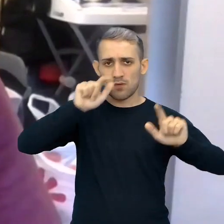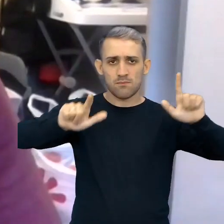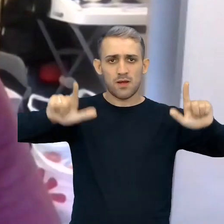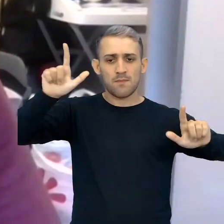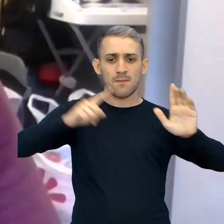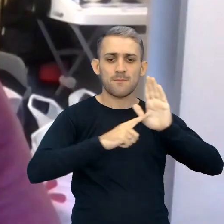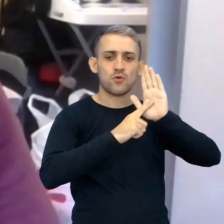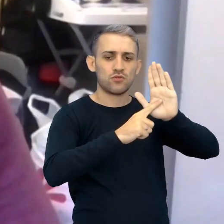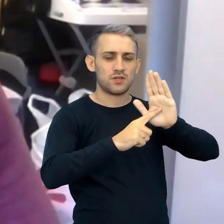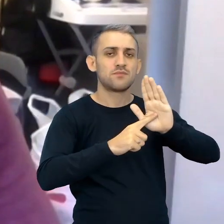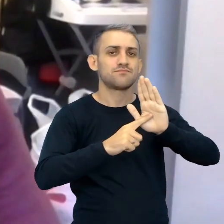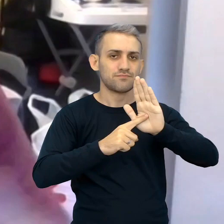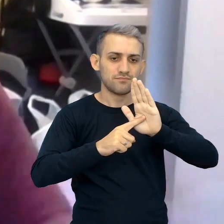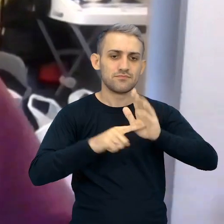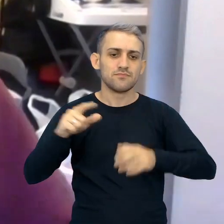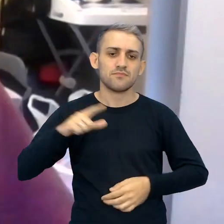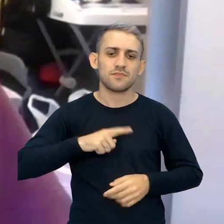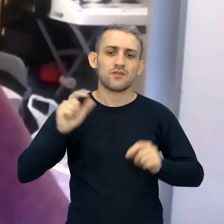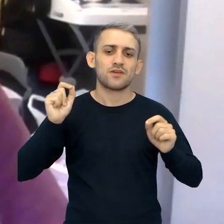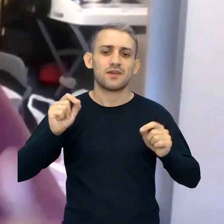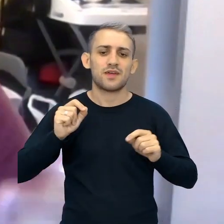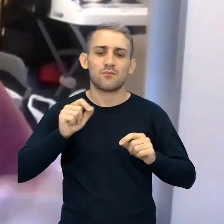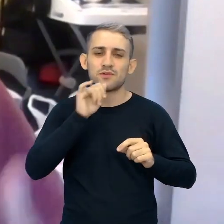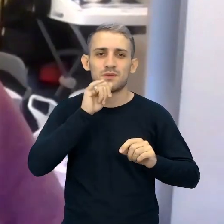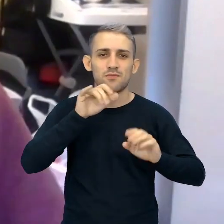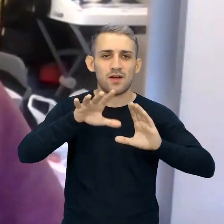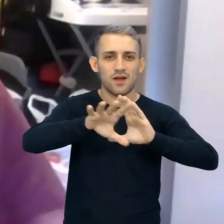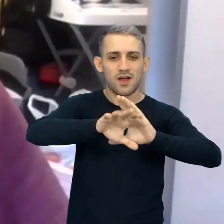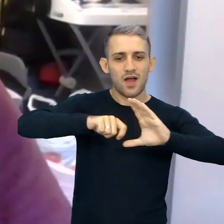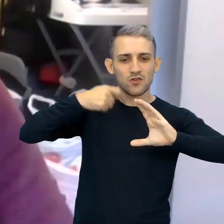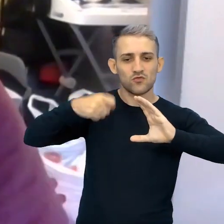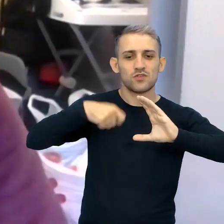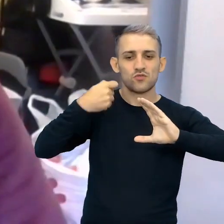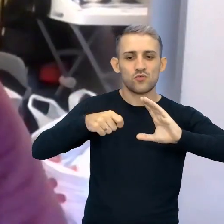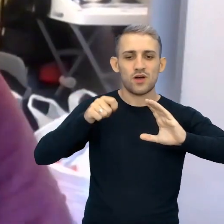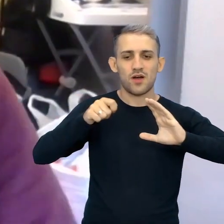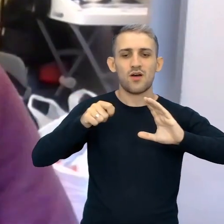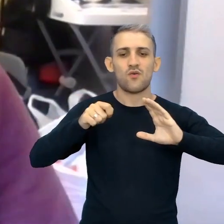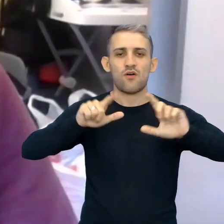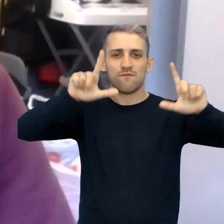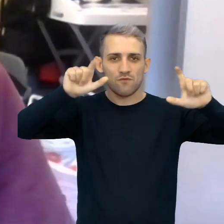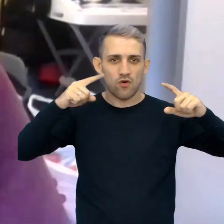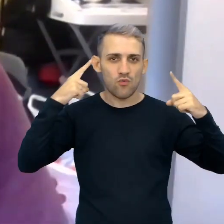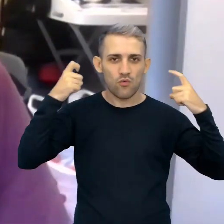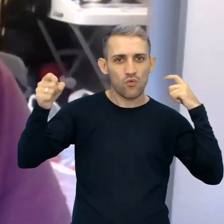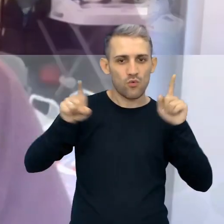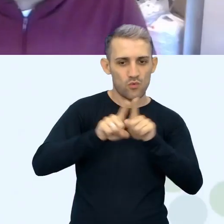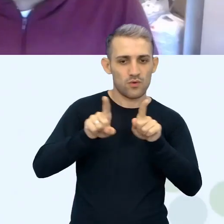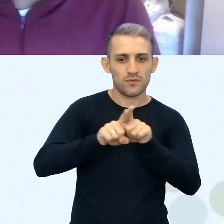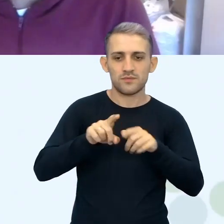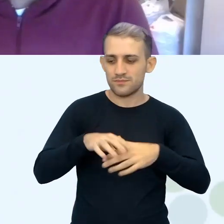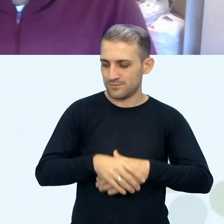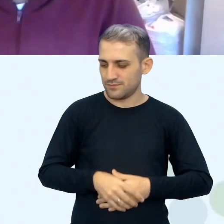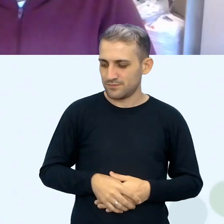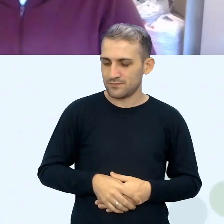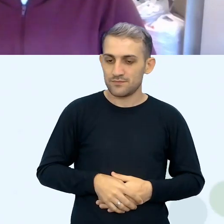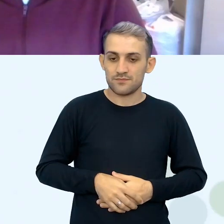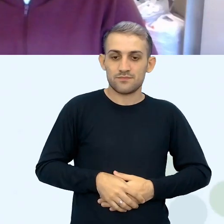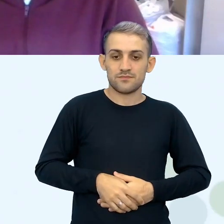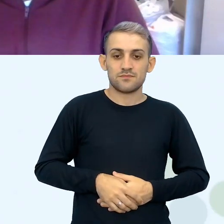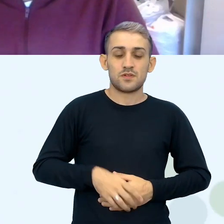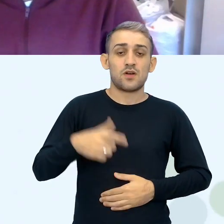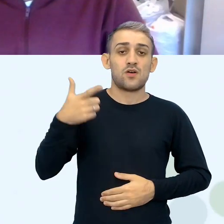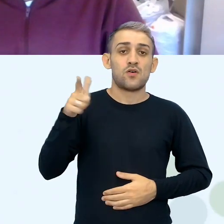no que essa mídia pede. No caso do audiovisual, geralmente a imagem e o som. Sim. A outra coisa